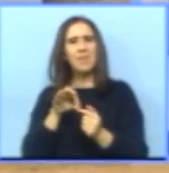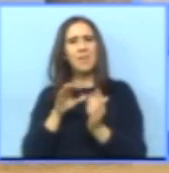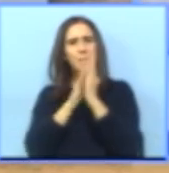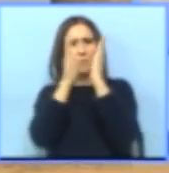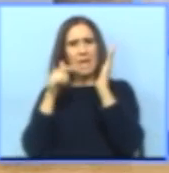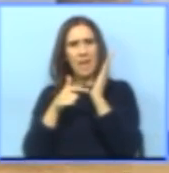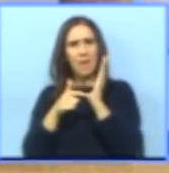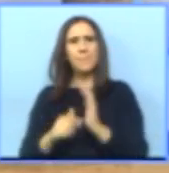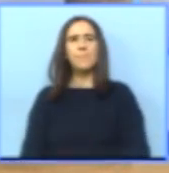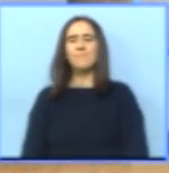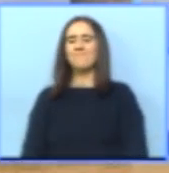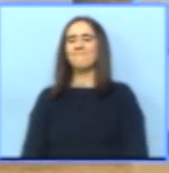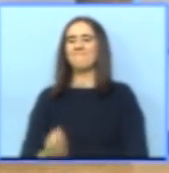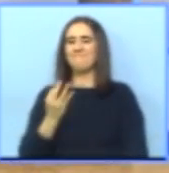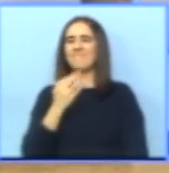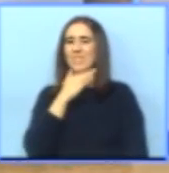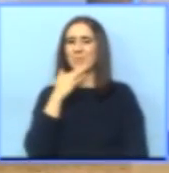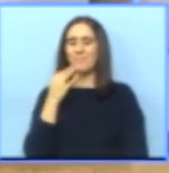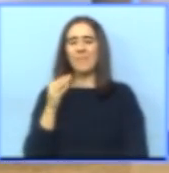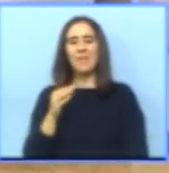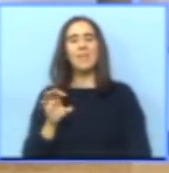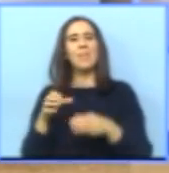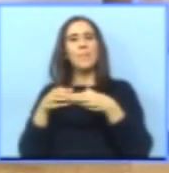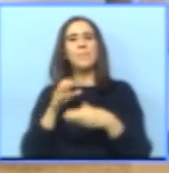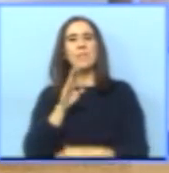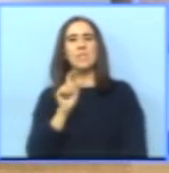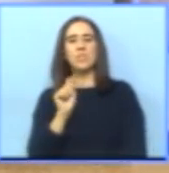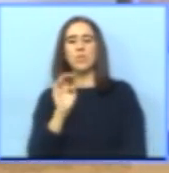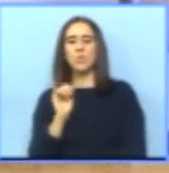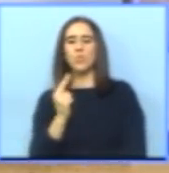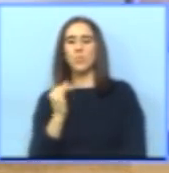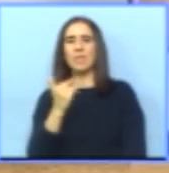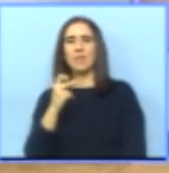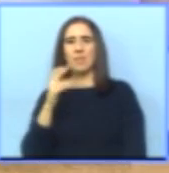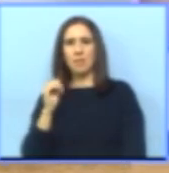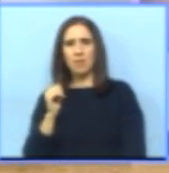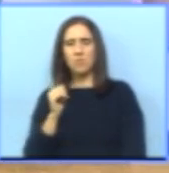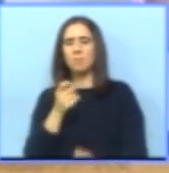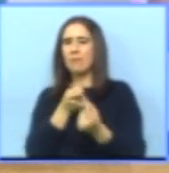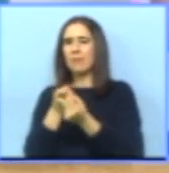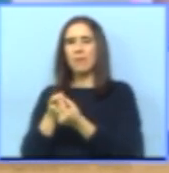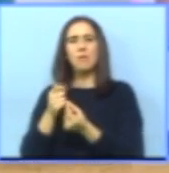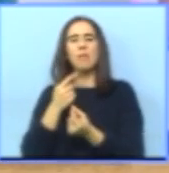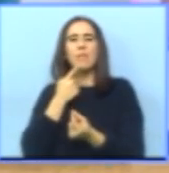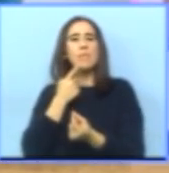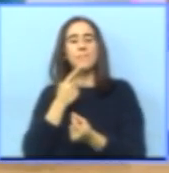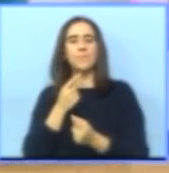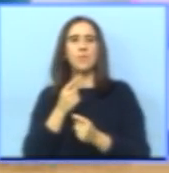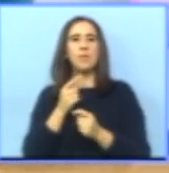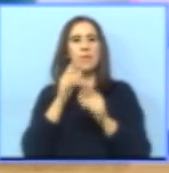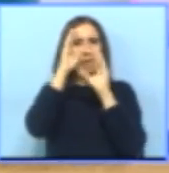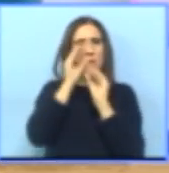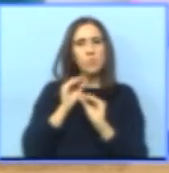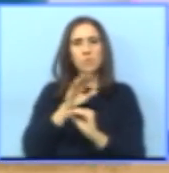muito curioso. Os jesuítas sempre estiveram próximos da educação e da ciência. Desde o início. Por exemplo, e esse é o